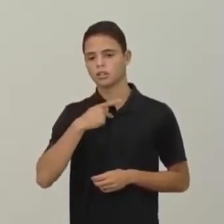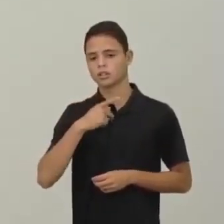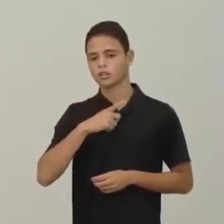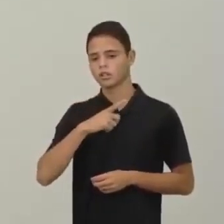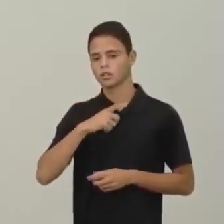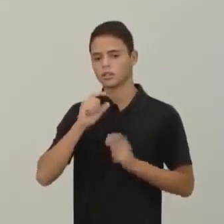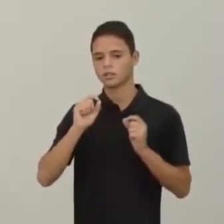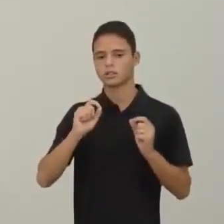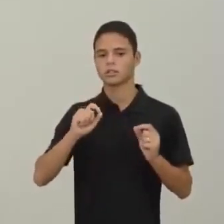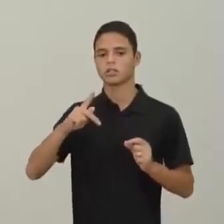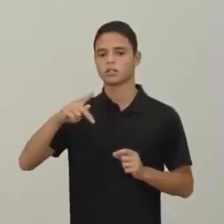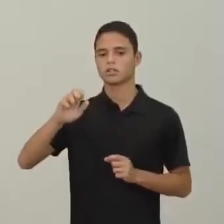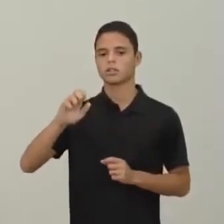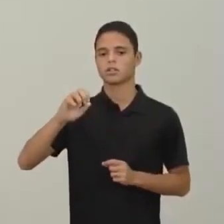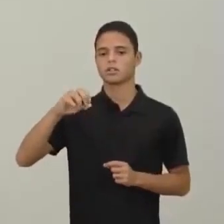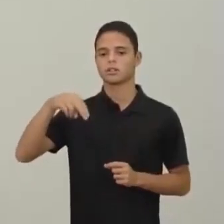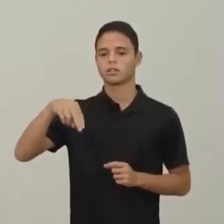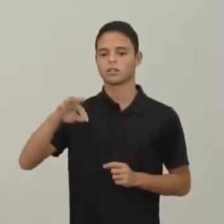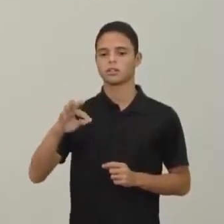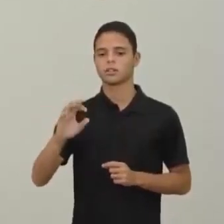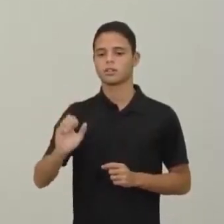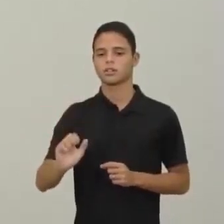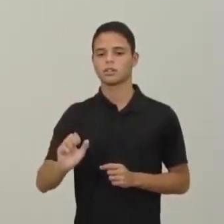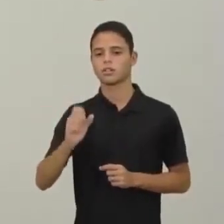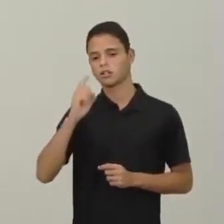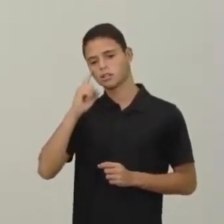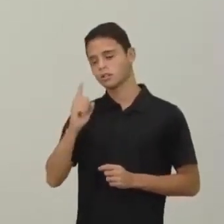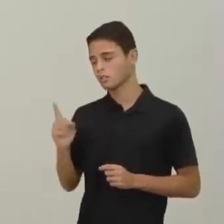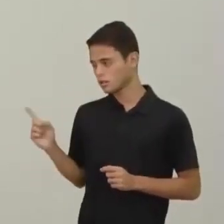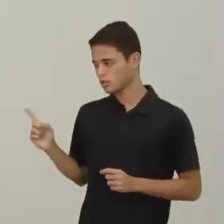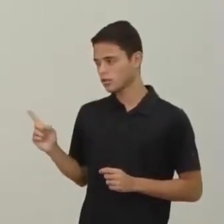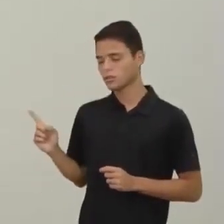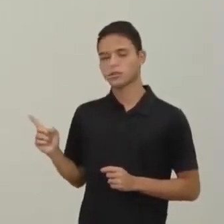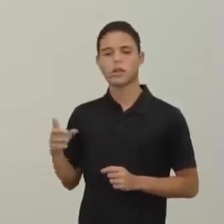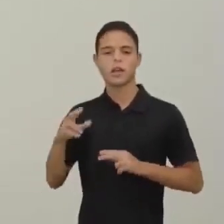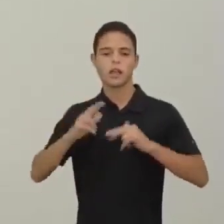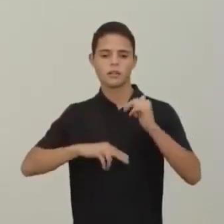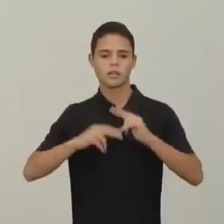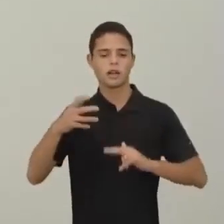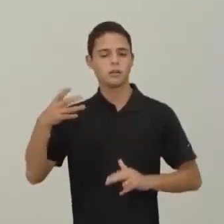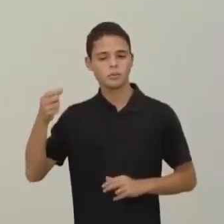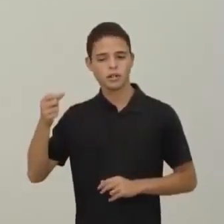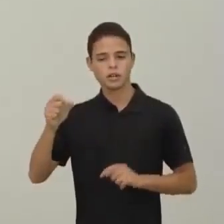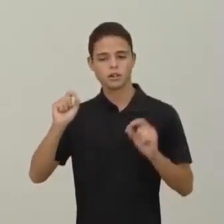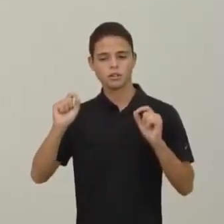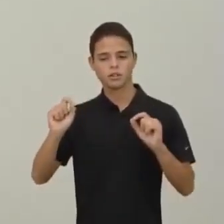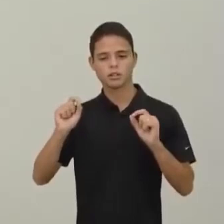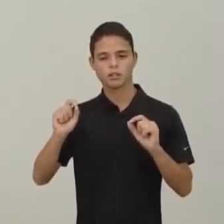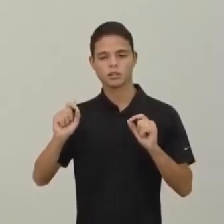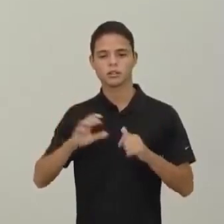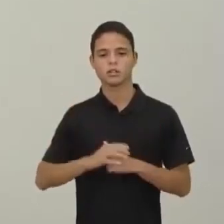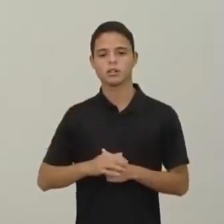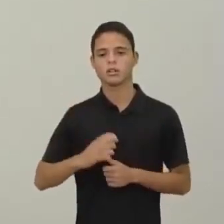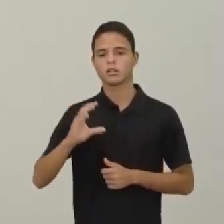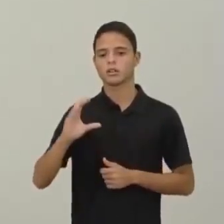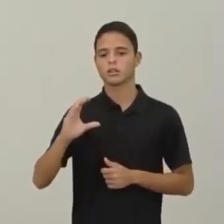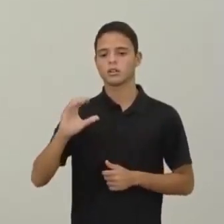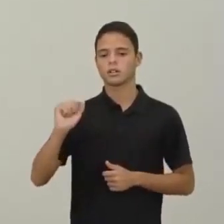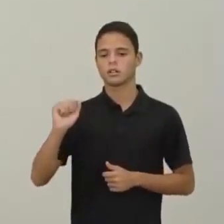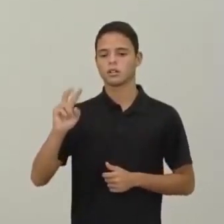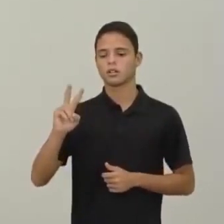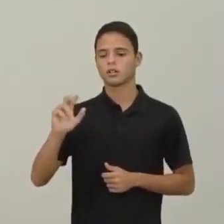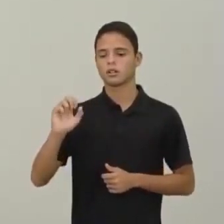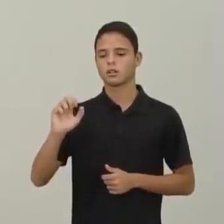ponte. A ponte. E essa pecinha branca aqui, ó, sabe o que é? Sabe o que é? É o